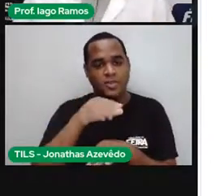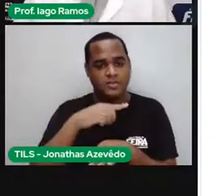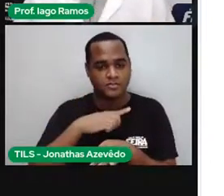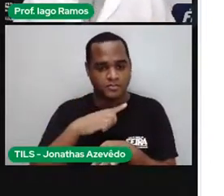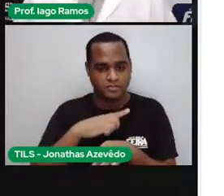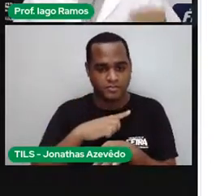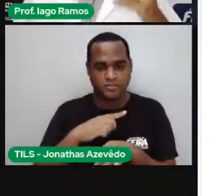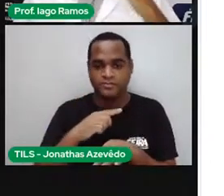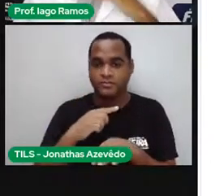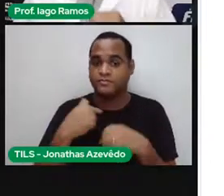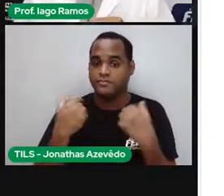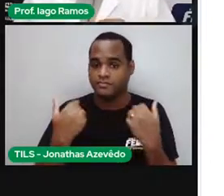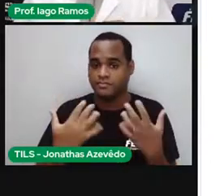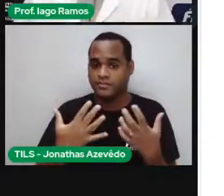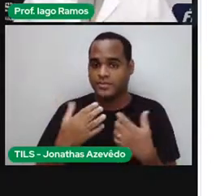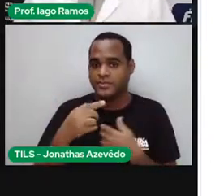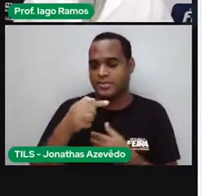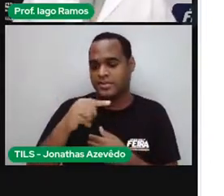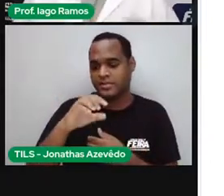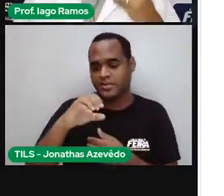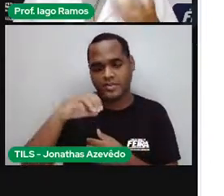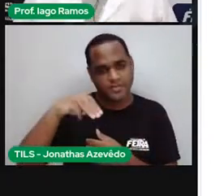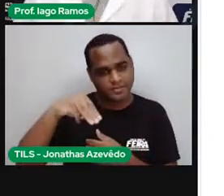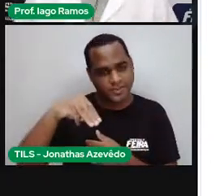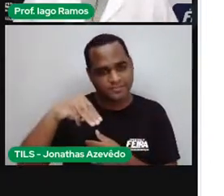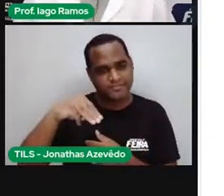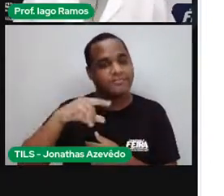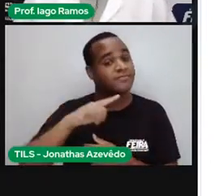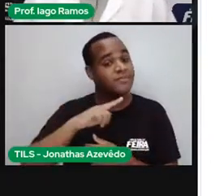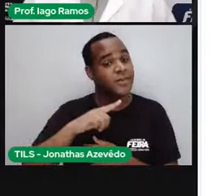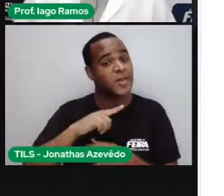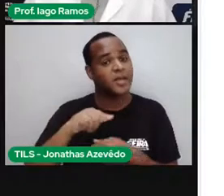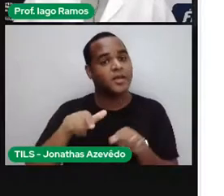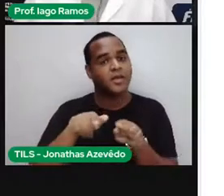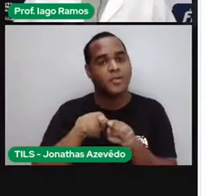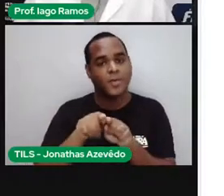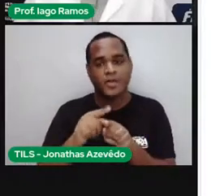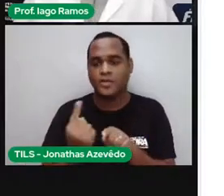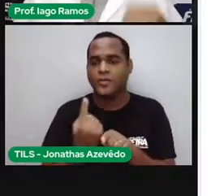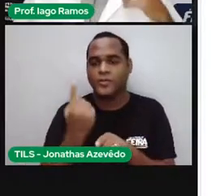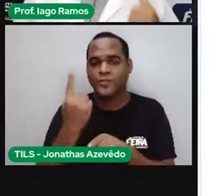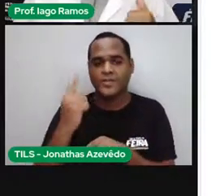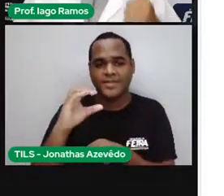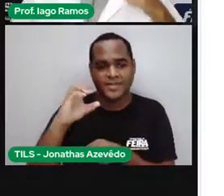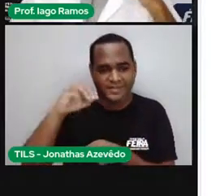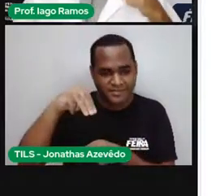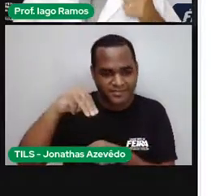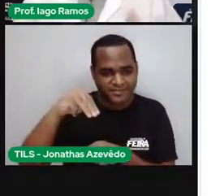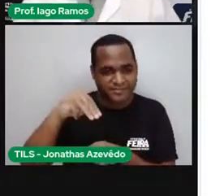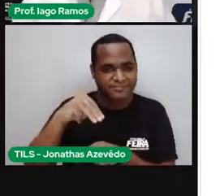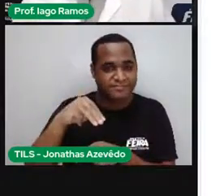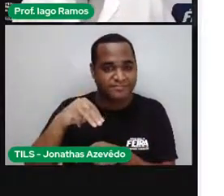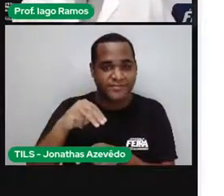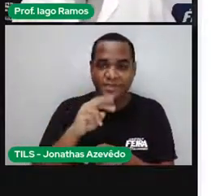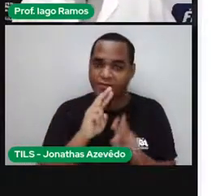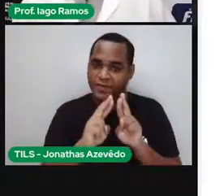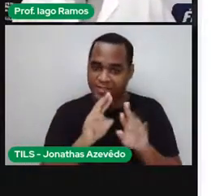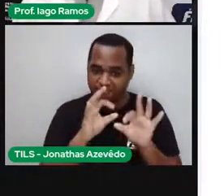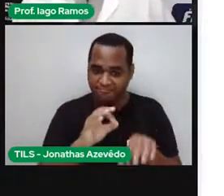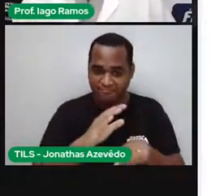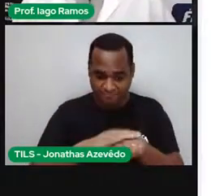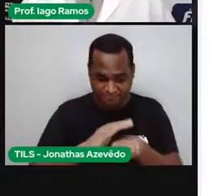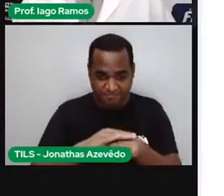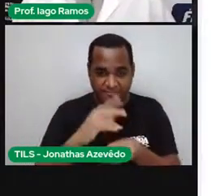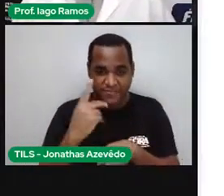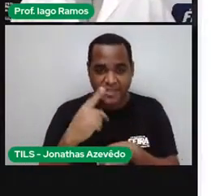que tem como base 7cm e que tem como altura 6 cm tá tá com você